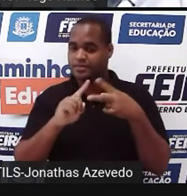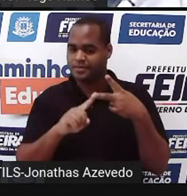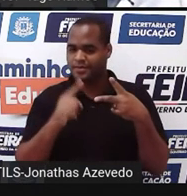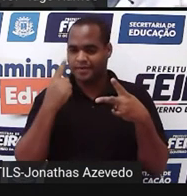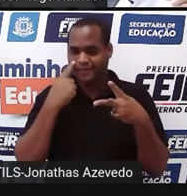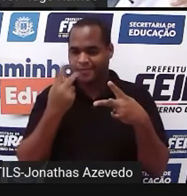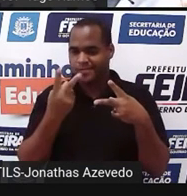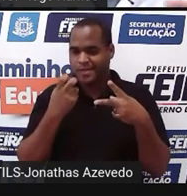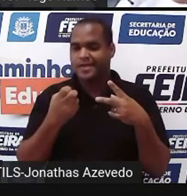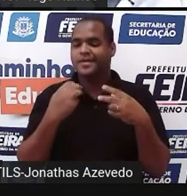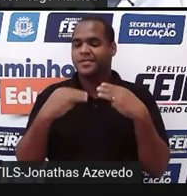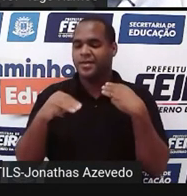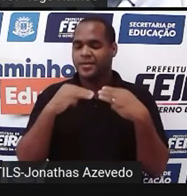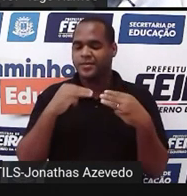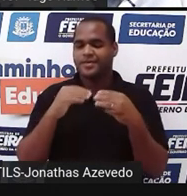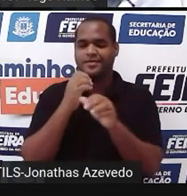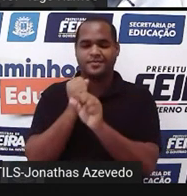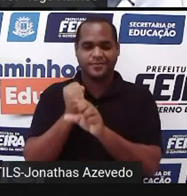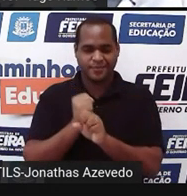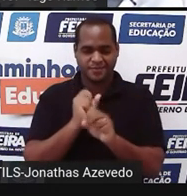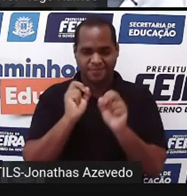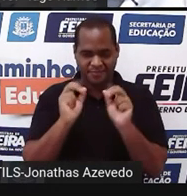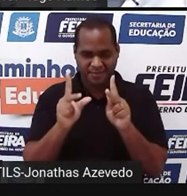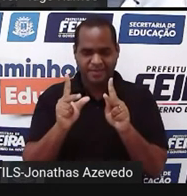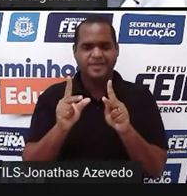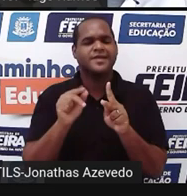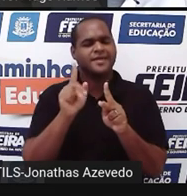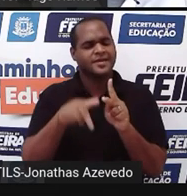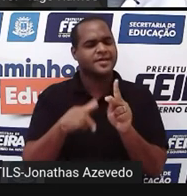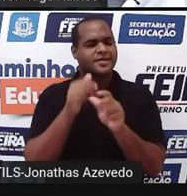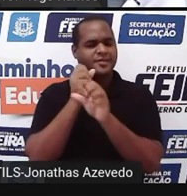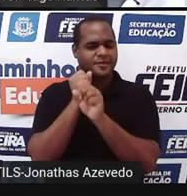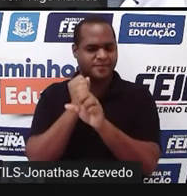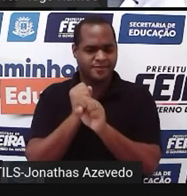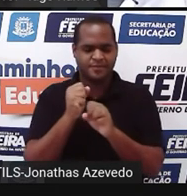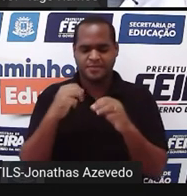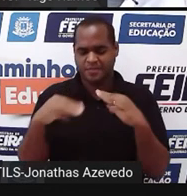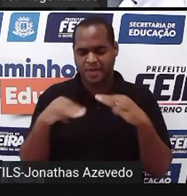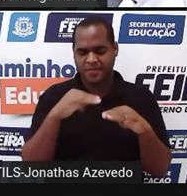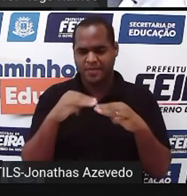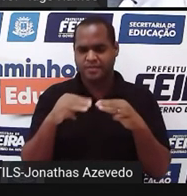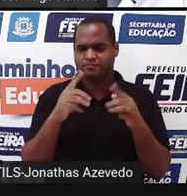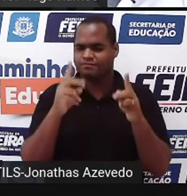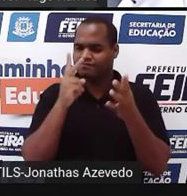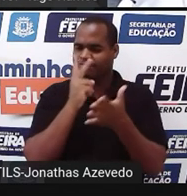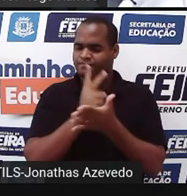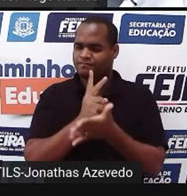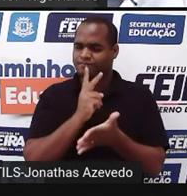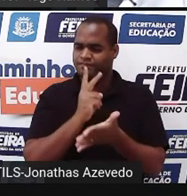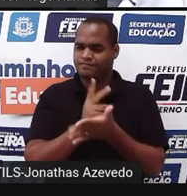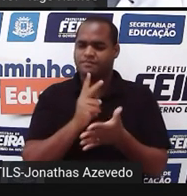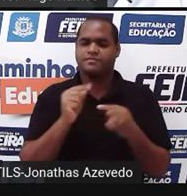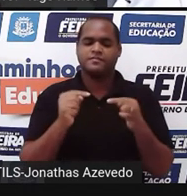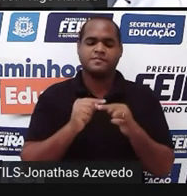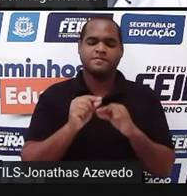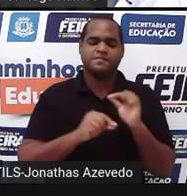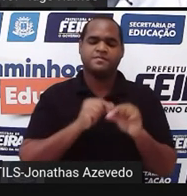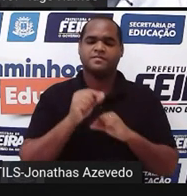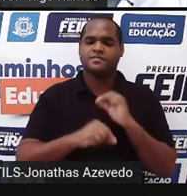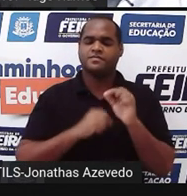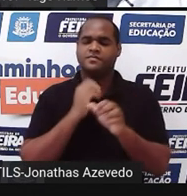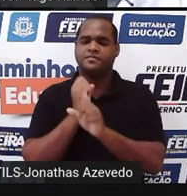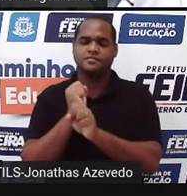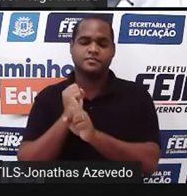que é o método da adição tá e o método da adição a gente sempre faz desse jeitinho que a gente